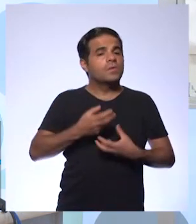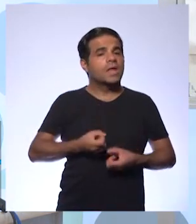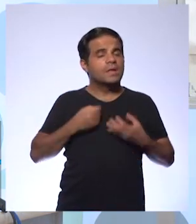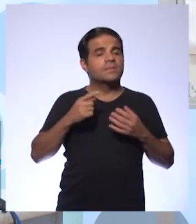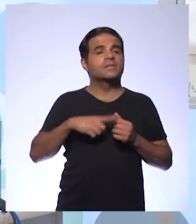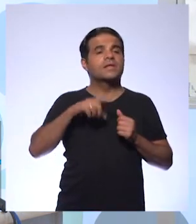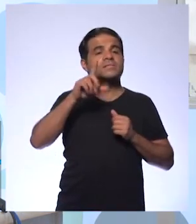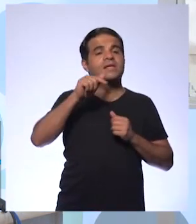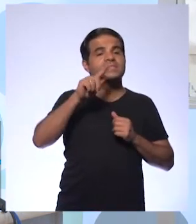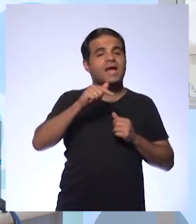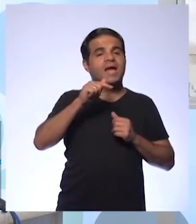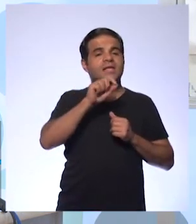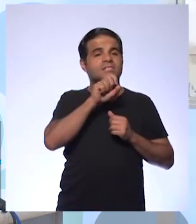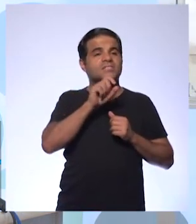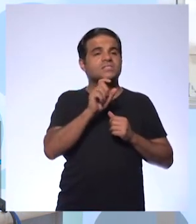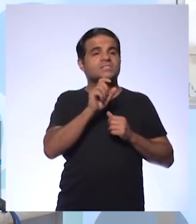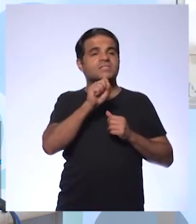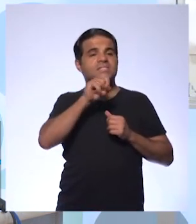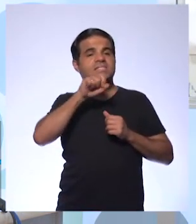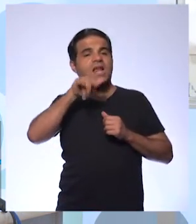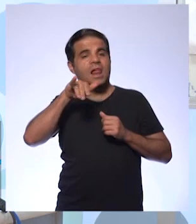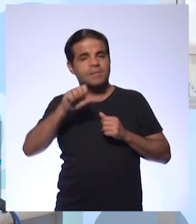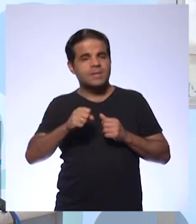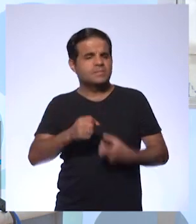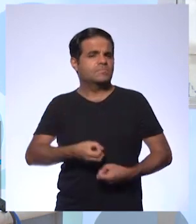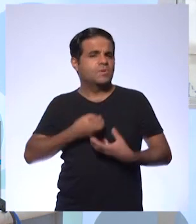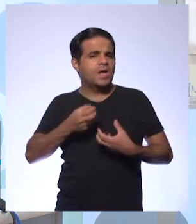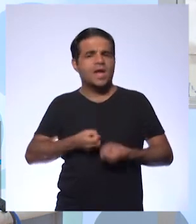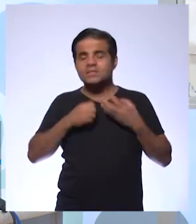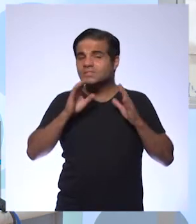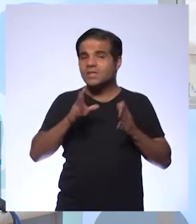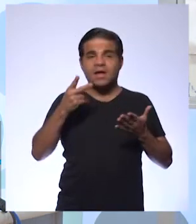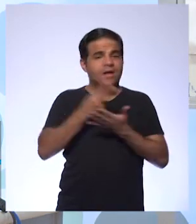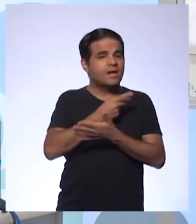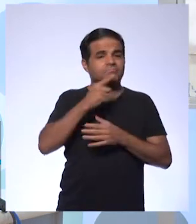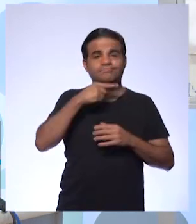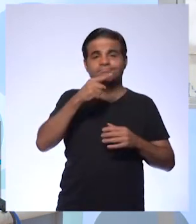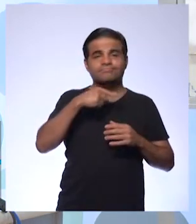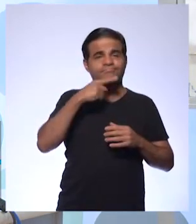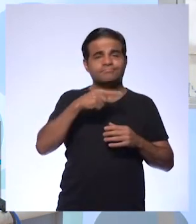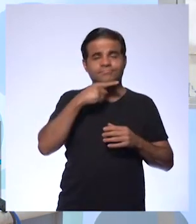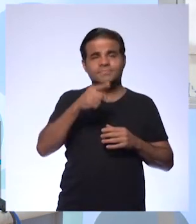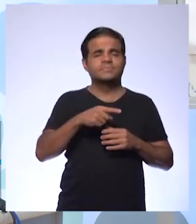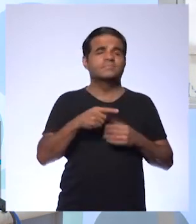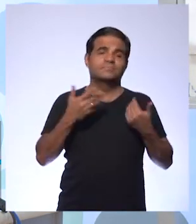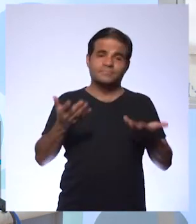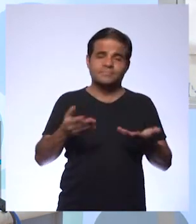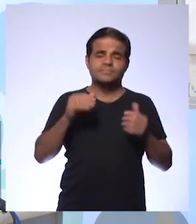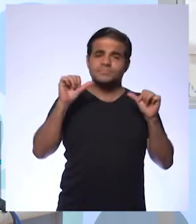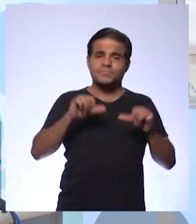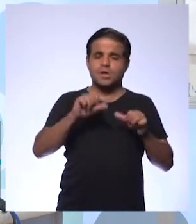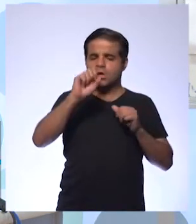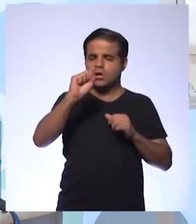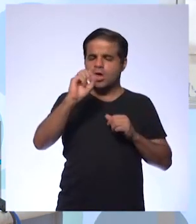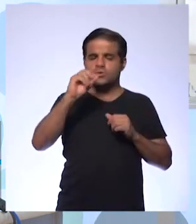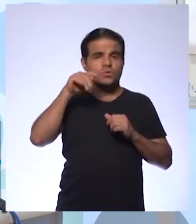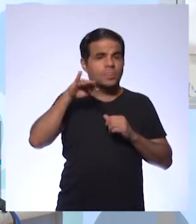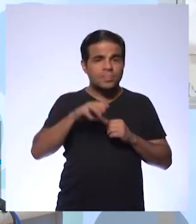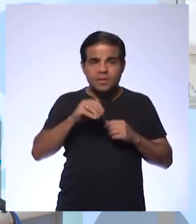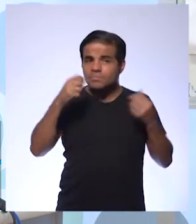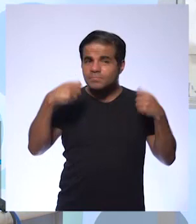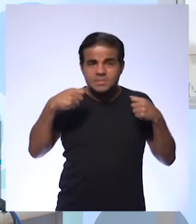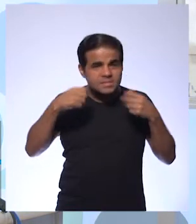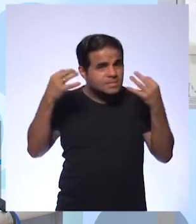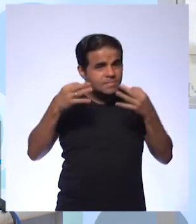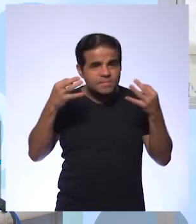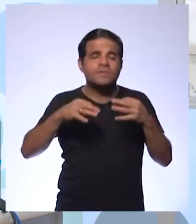17 sílabas poéticas. E já Já errei. é difícil, já é difícil. É E verdade. então, ainda mais o soneto que tem que ser perfeitinho.